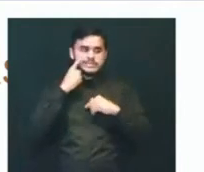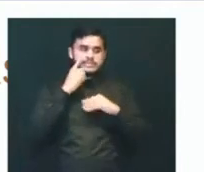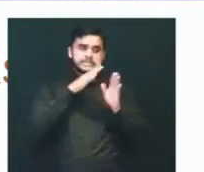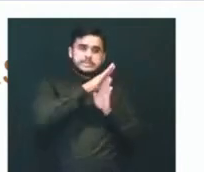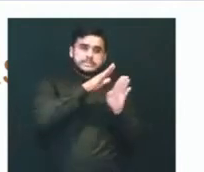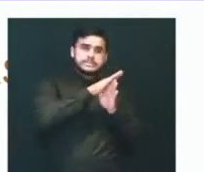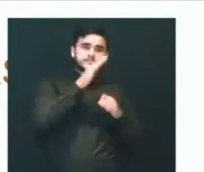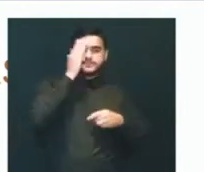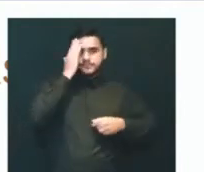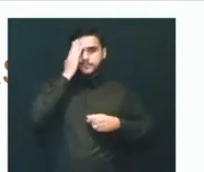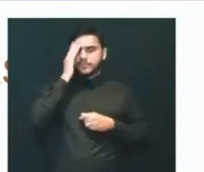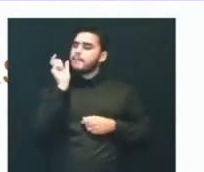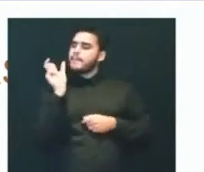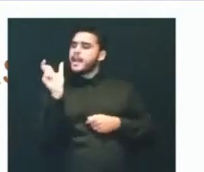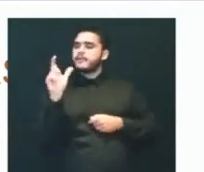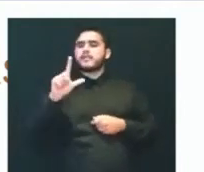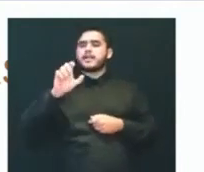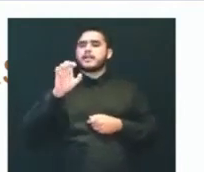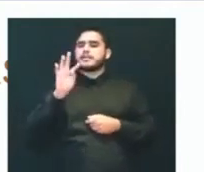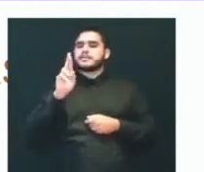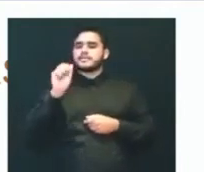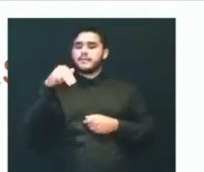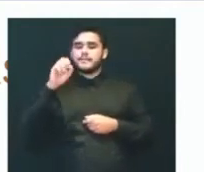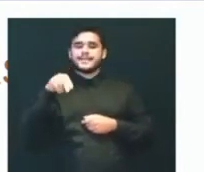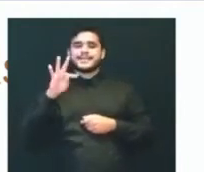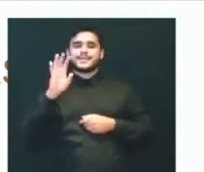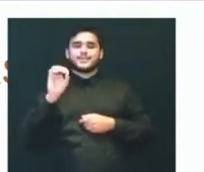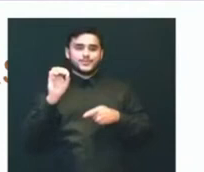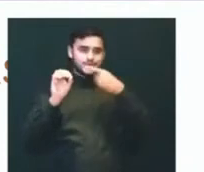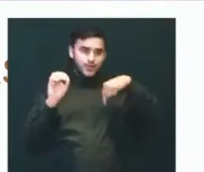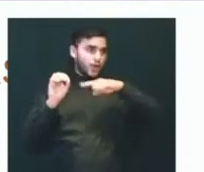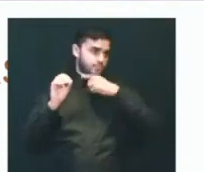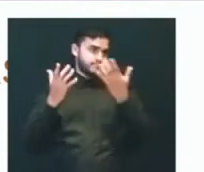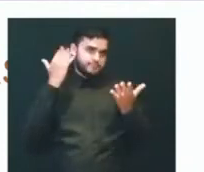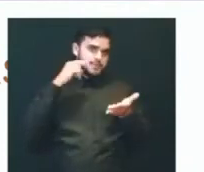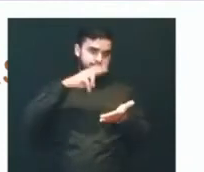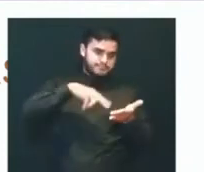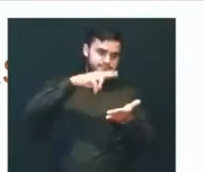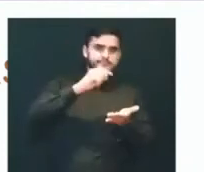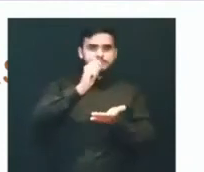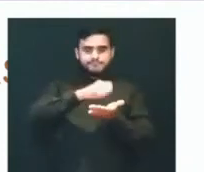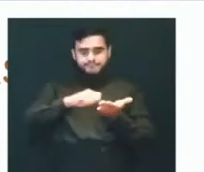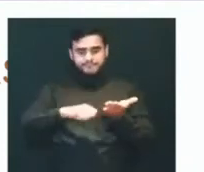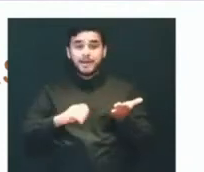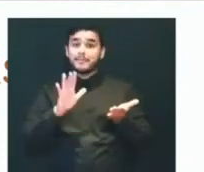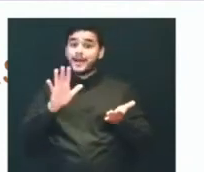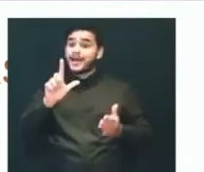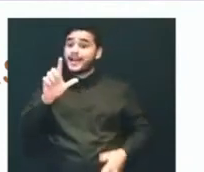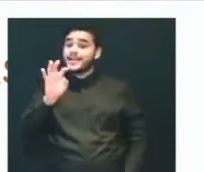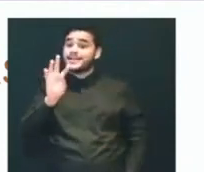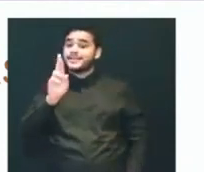é letramento. A gente é alfabetizado, né? Mas a gente também tem a questão